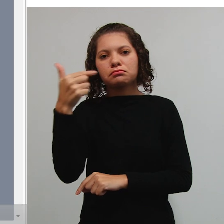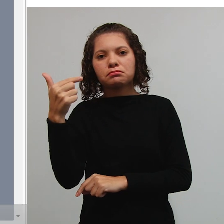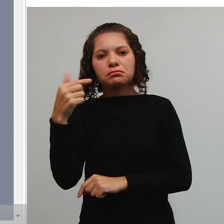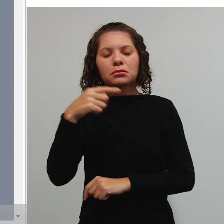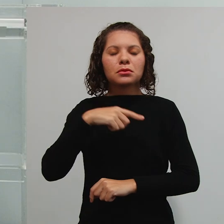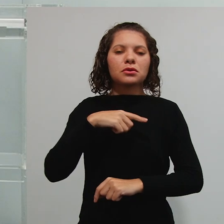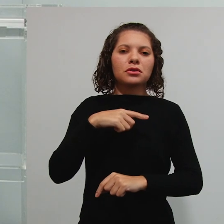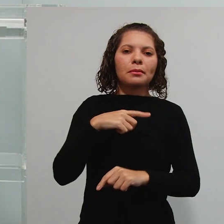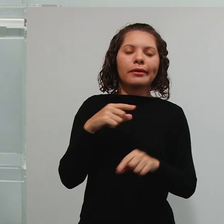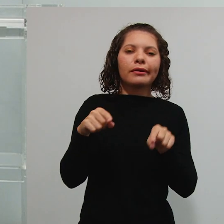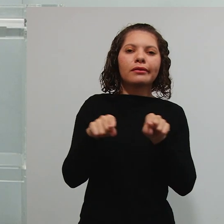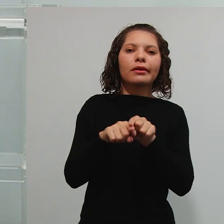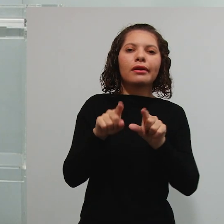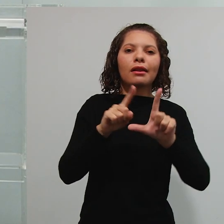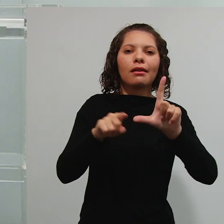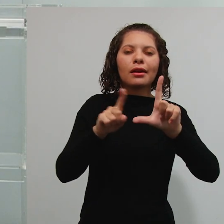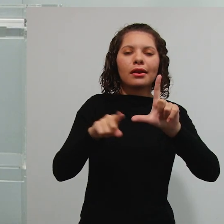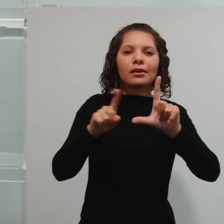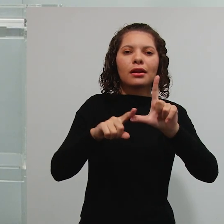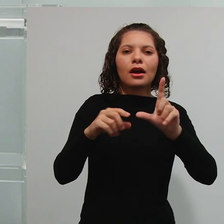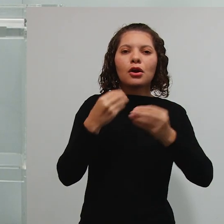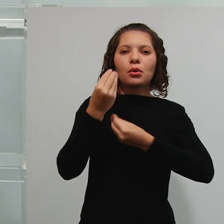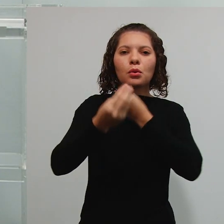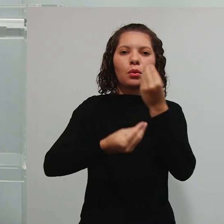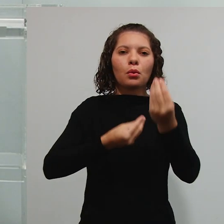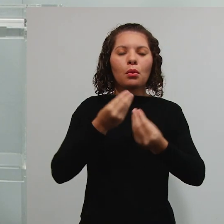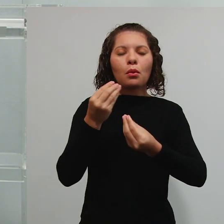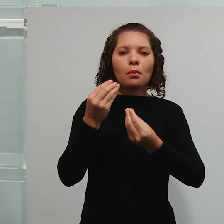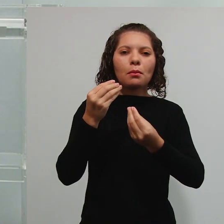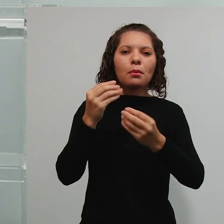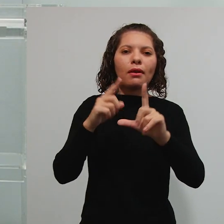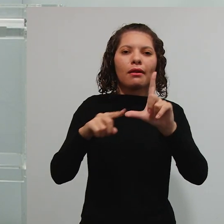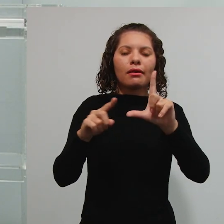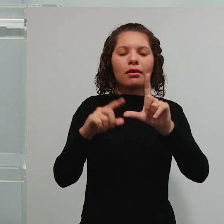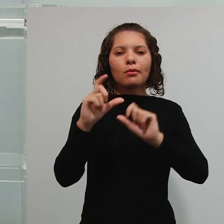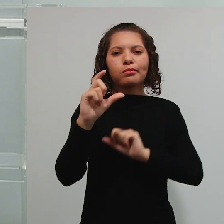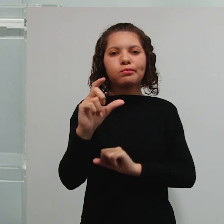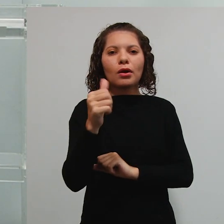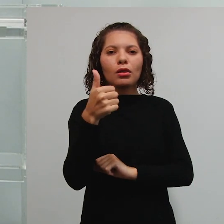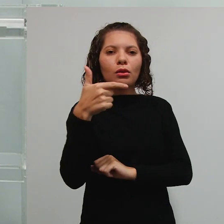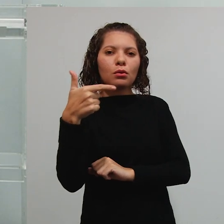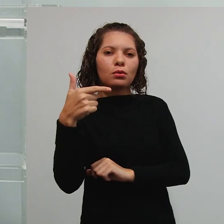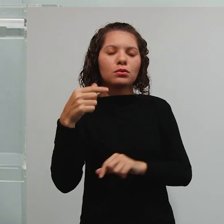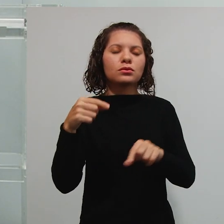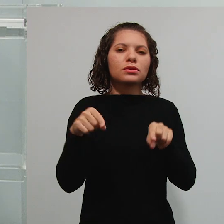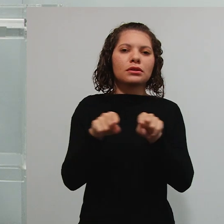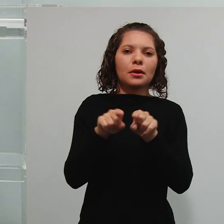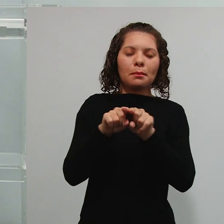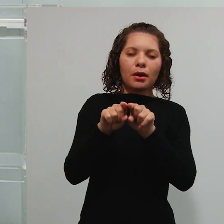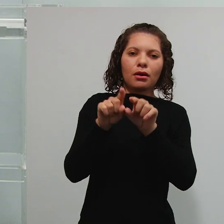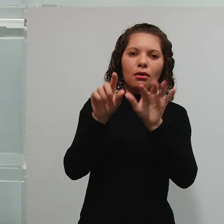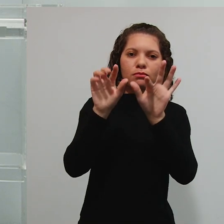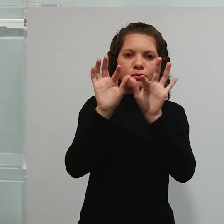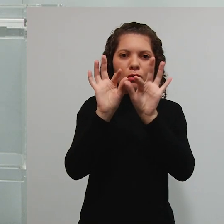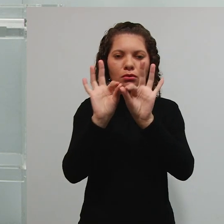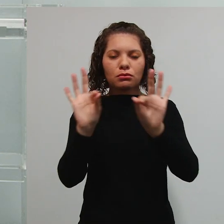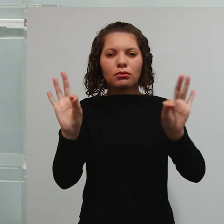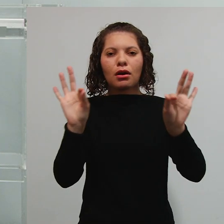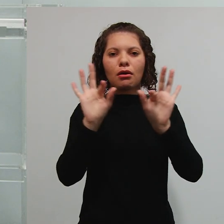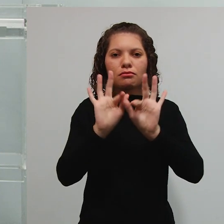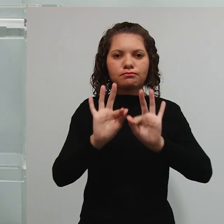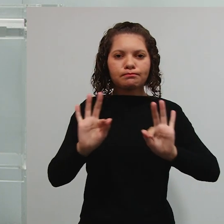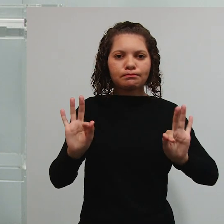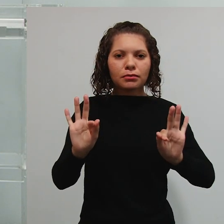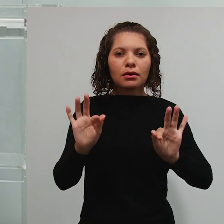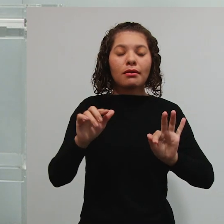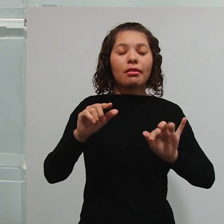uma fonte não serifada, o tamanho da fonte no corpo do texto é 12, o alinhamento do texto é